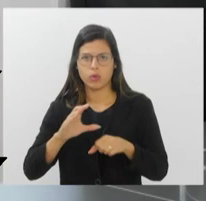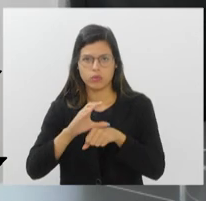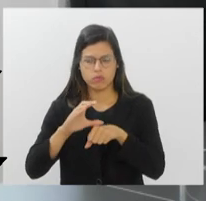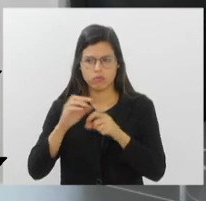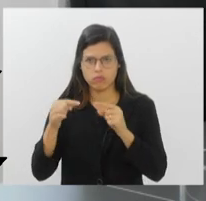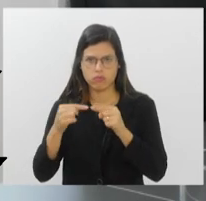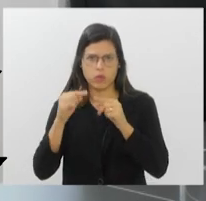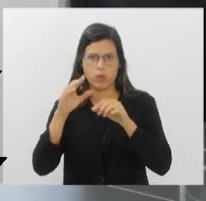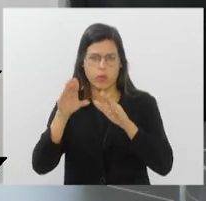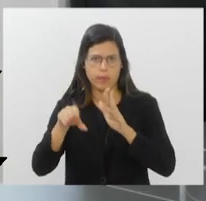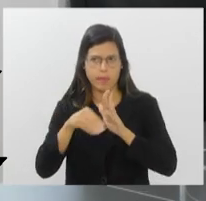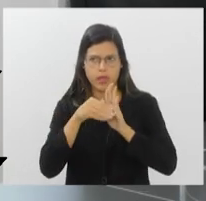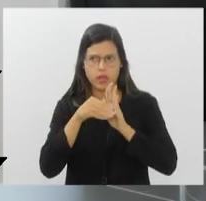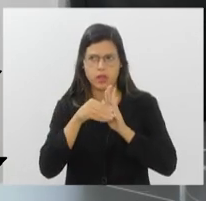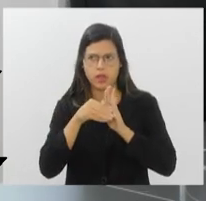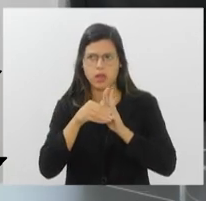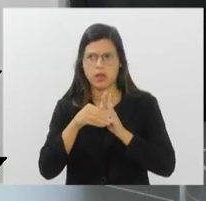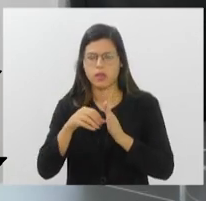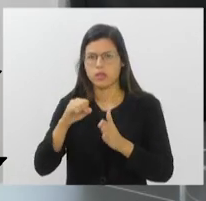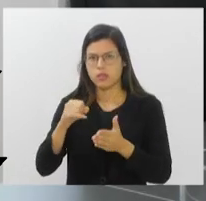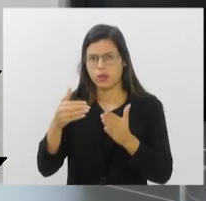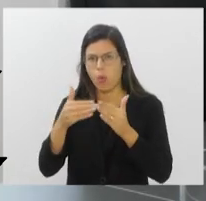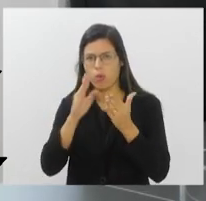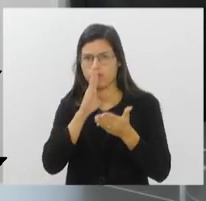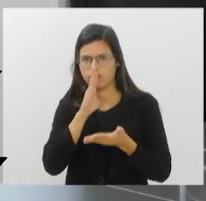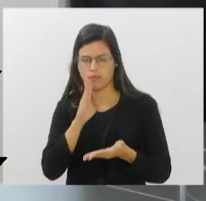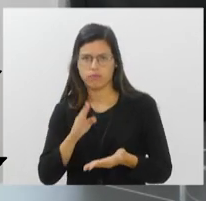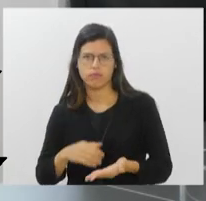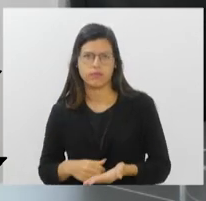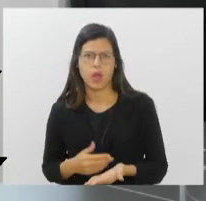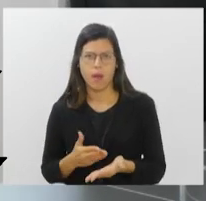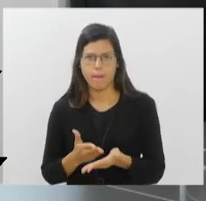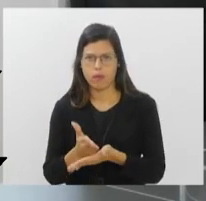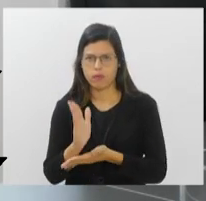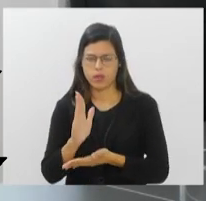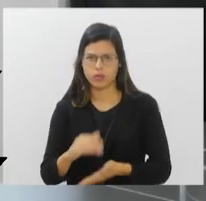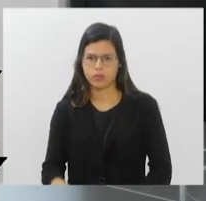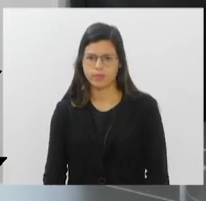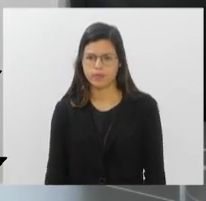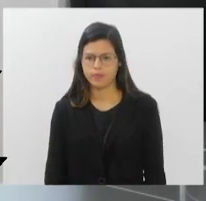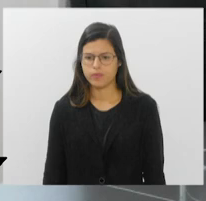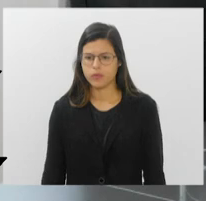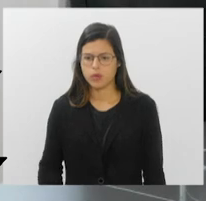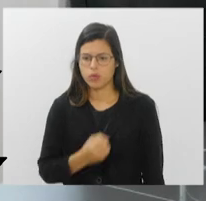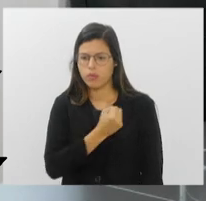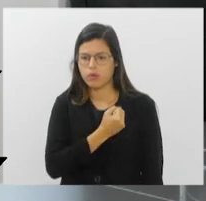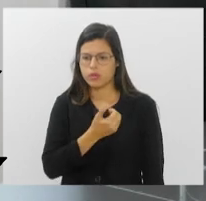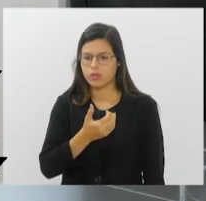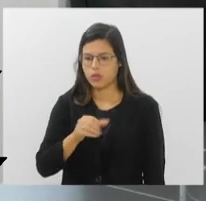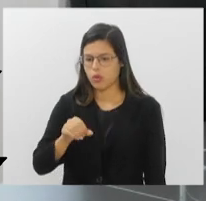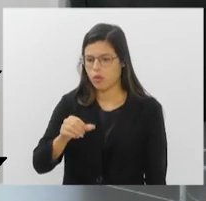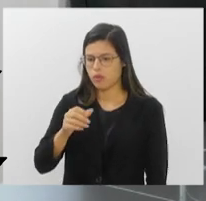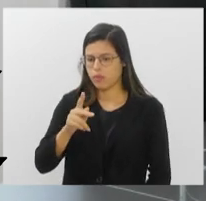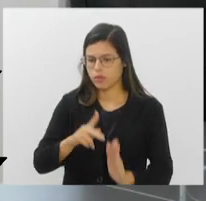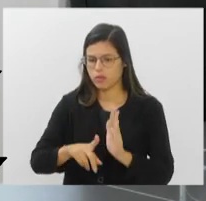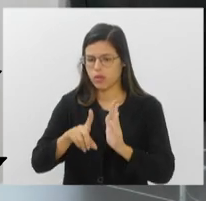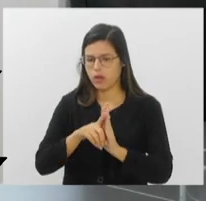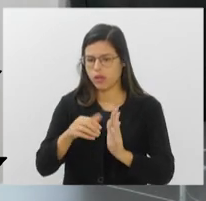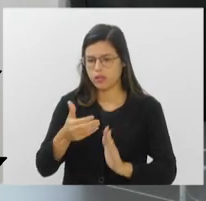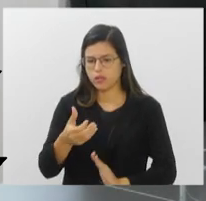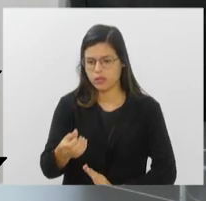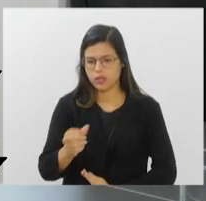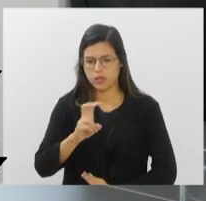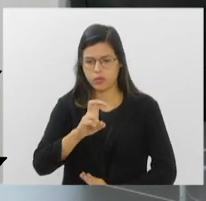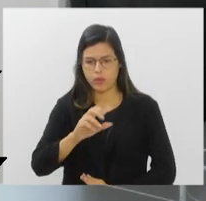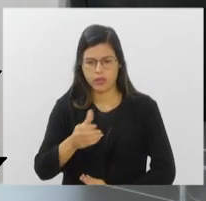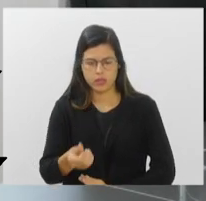emendas. Senhores que aprovam, permaneçam como estão. Aprovado. 19. Projeto de lei 1656 de